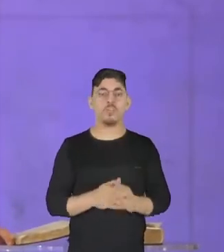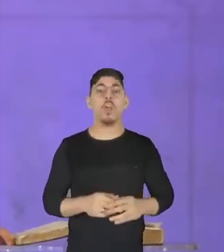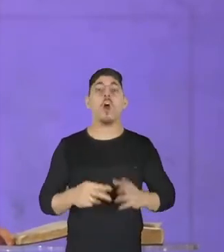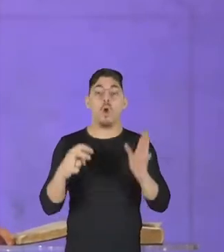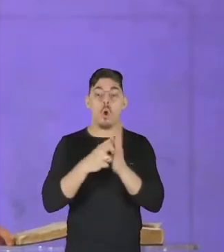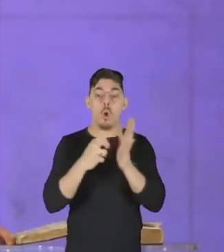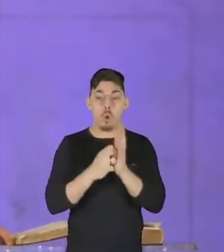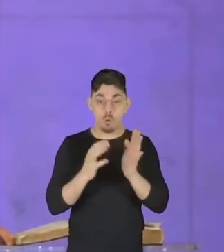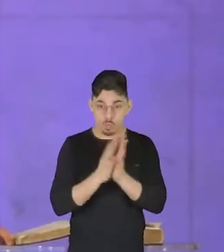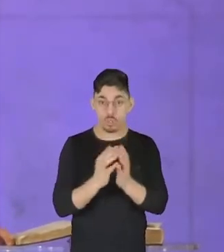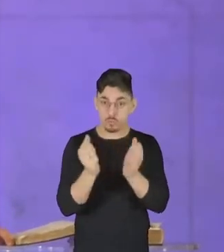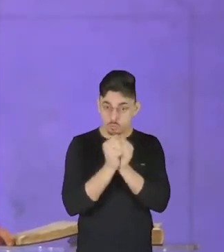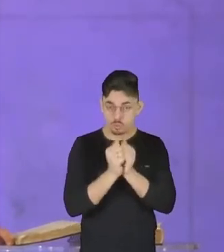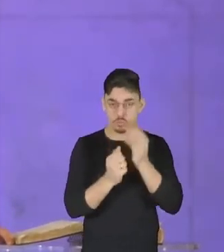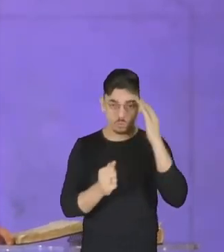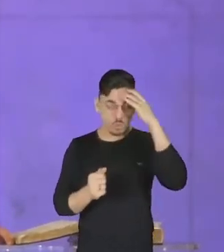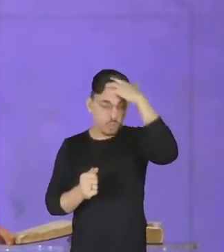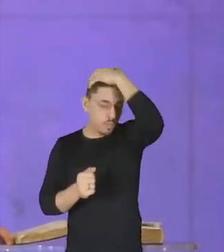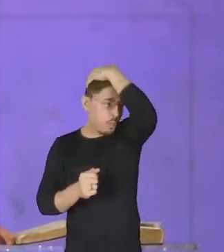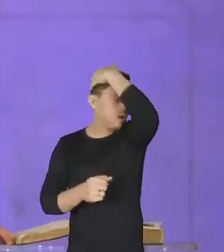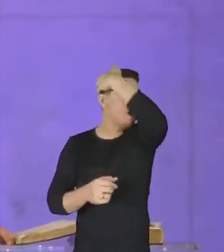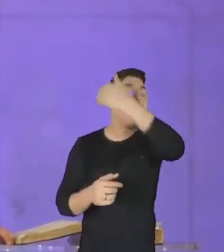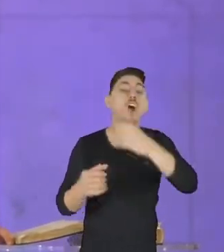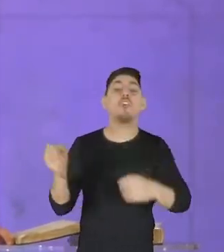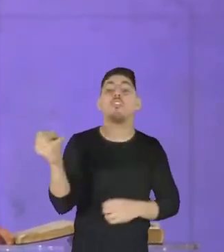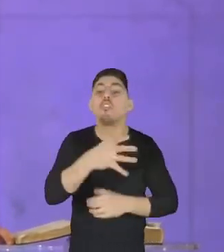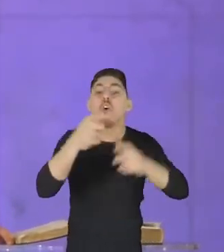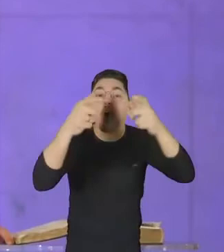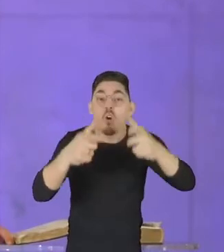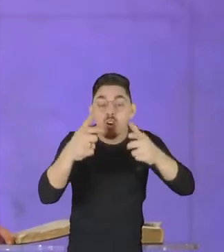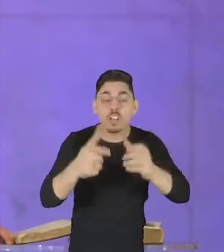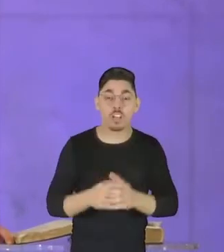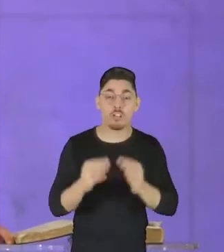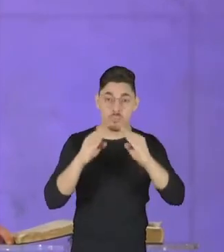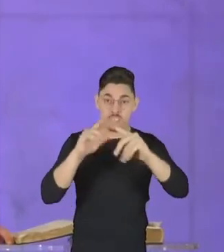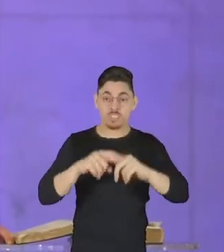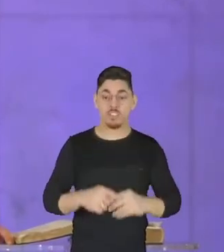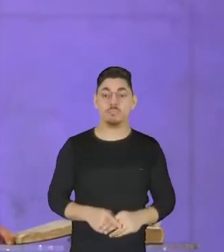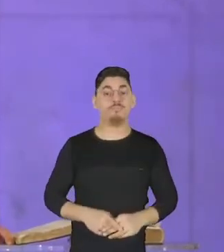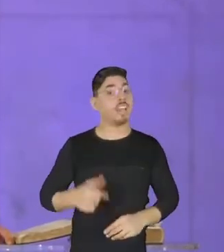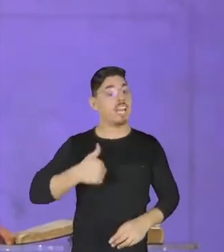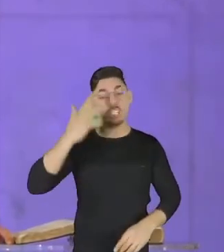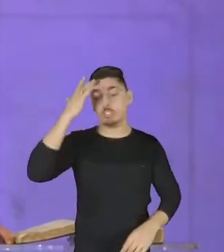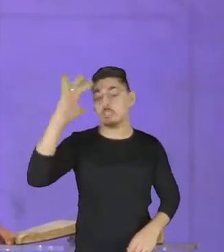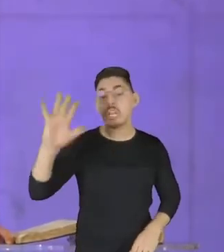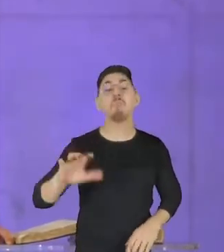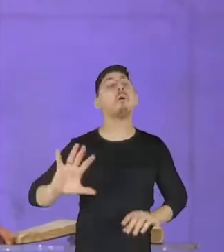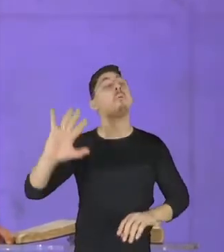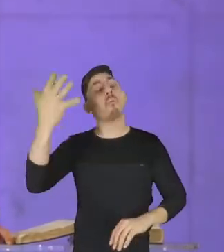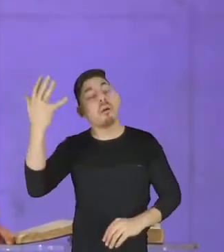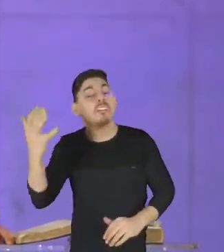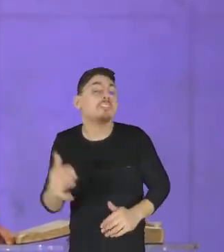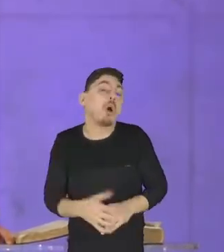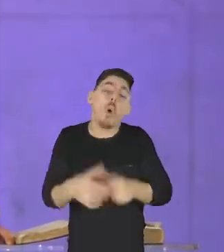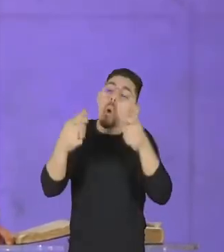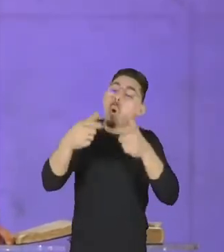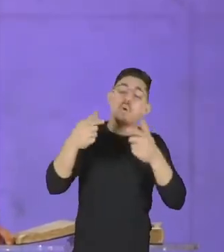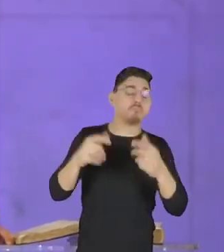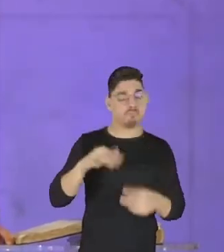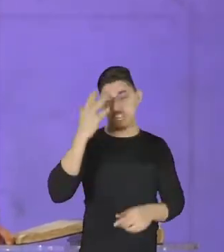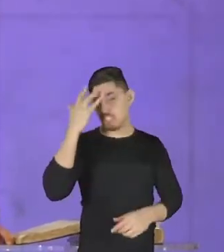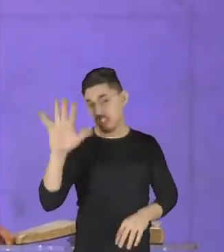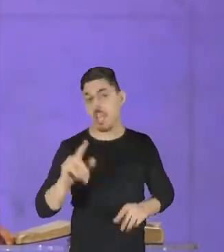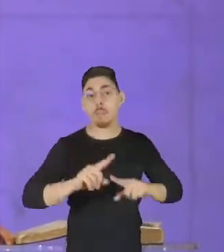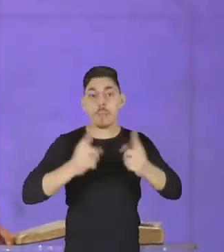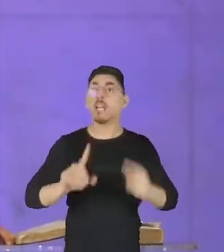ore comigo por isso, por um novo local para a nossa igreja. Não sabemos quando será, não sabemos onde será,